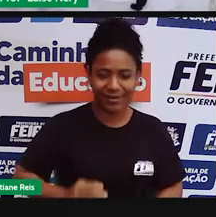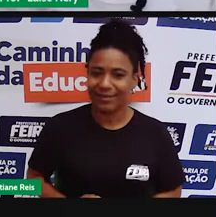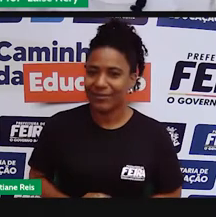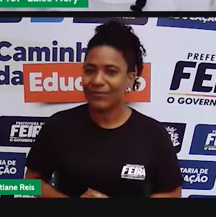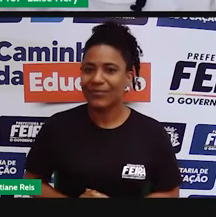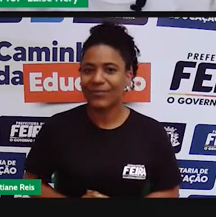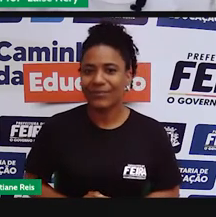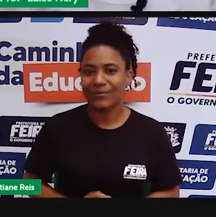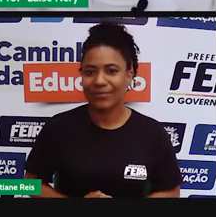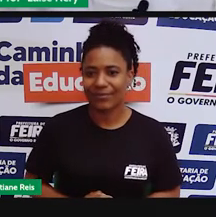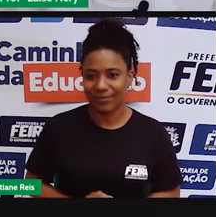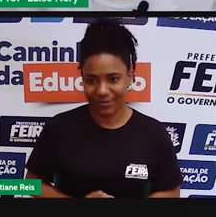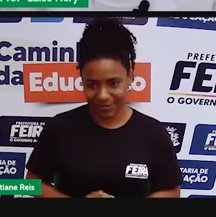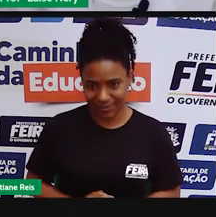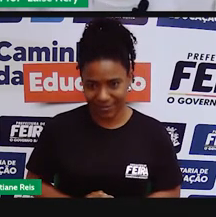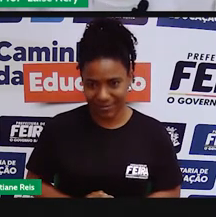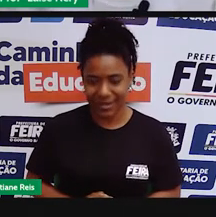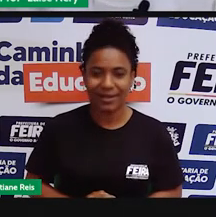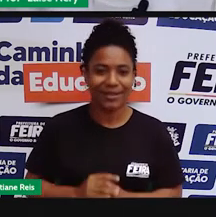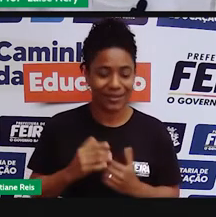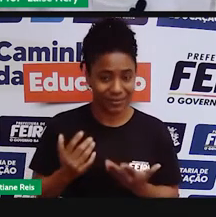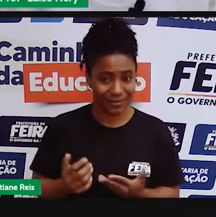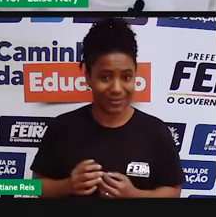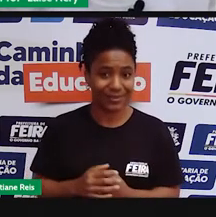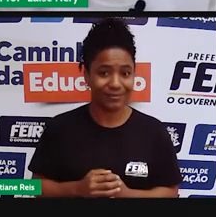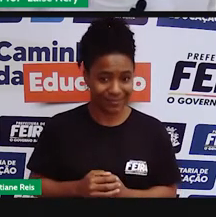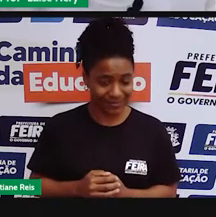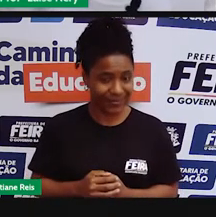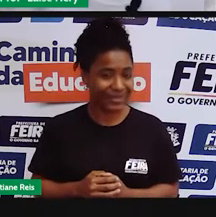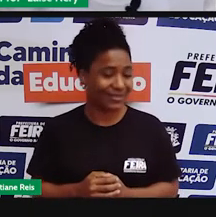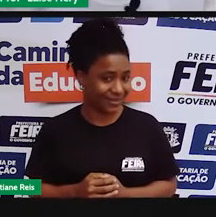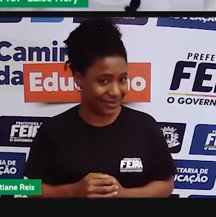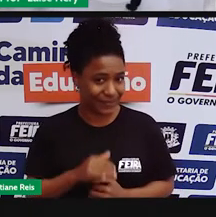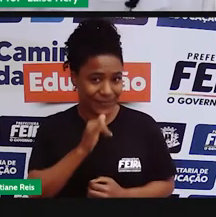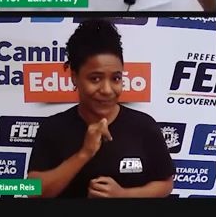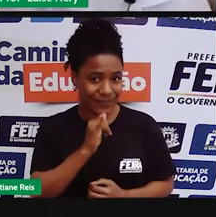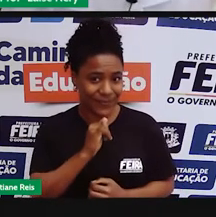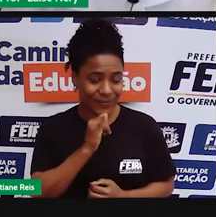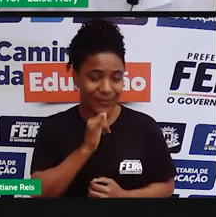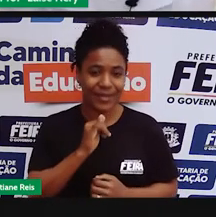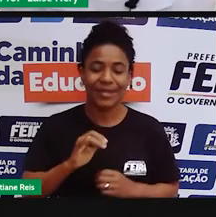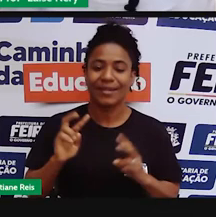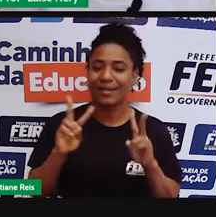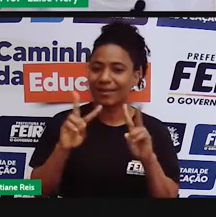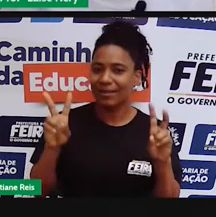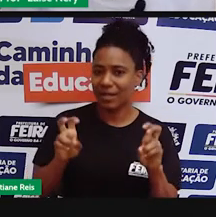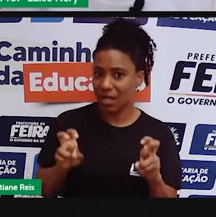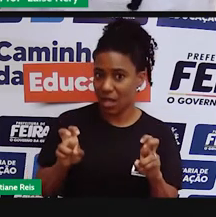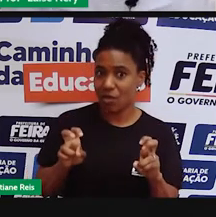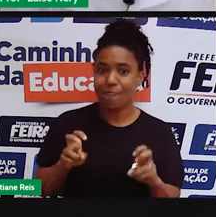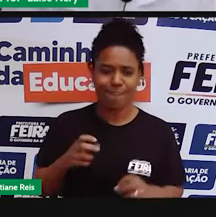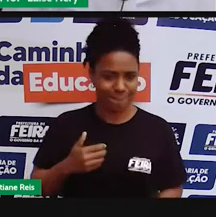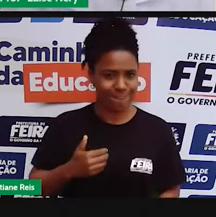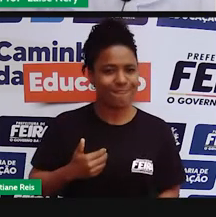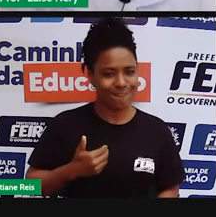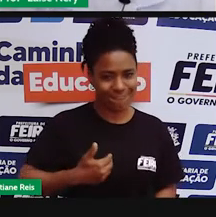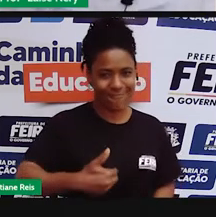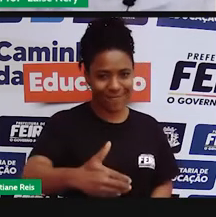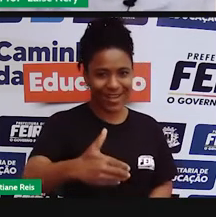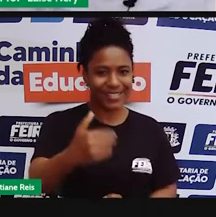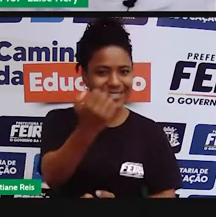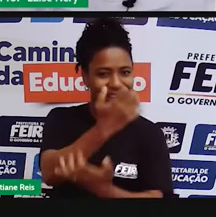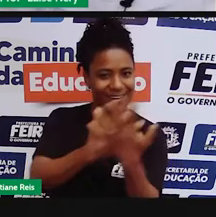Então, utilizando ainda o verbo cantar, eu posso dar o exemplo. Eu cantarei no The